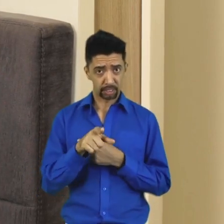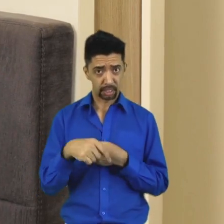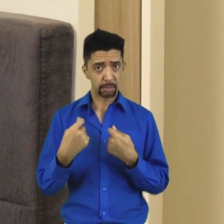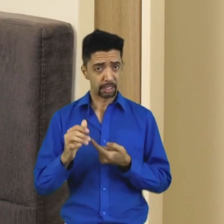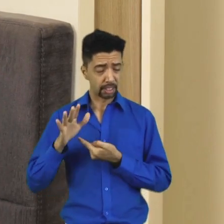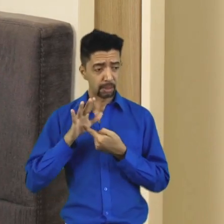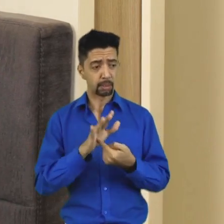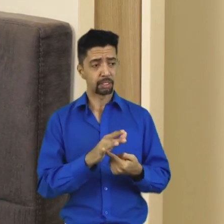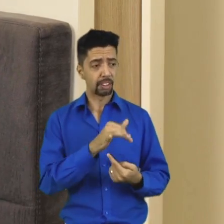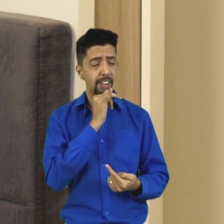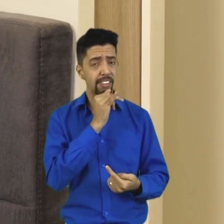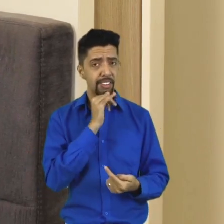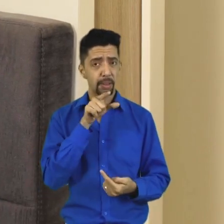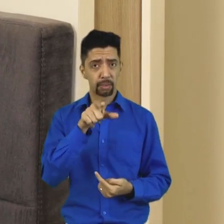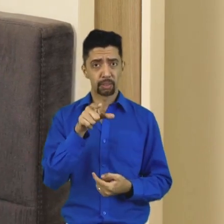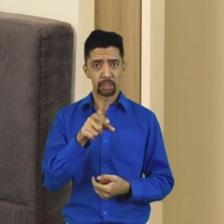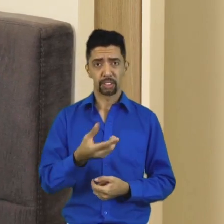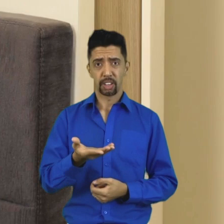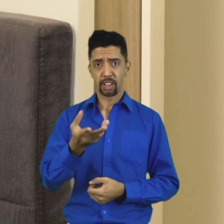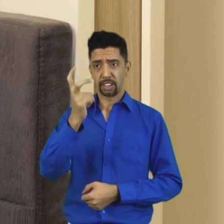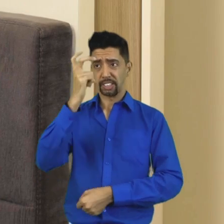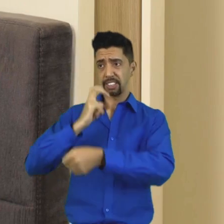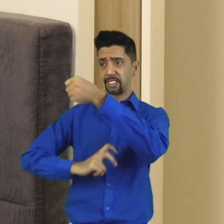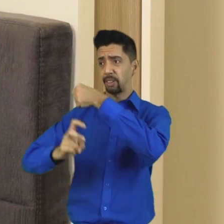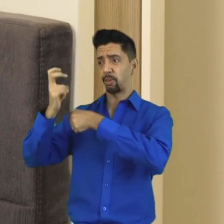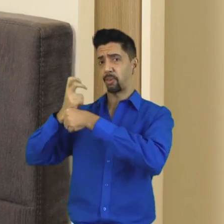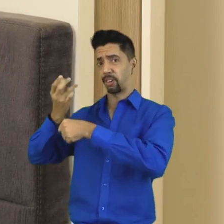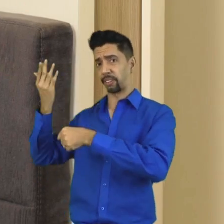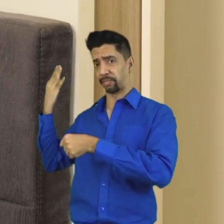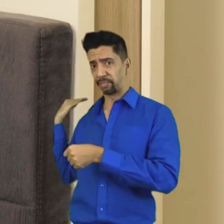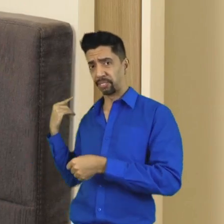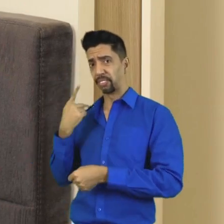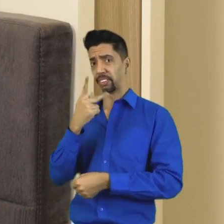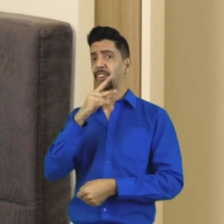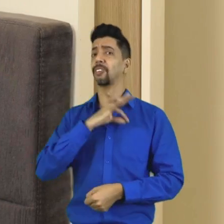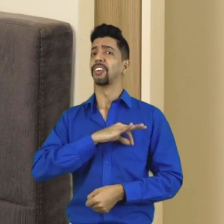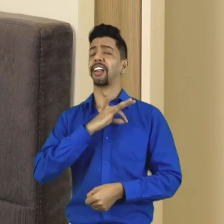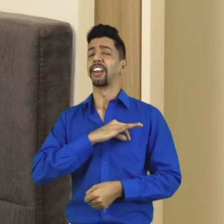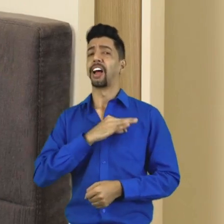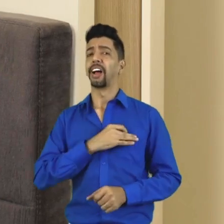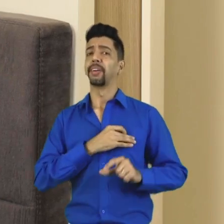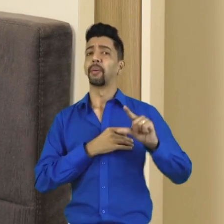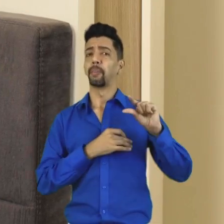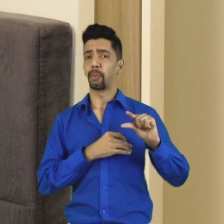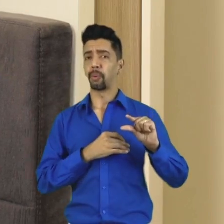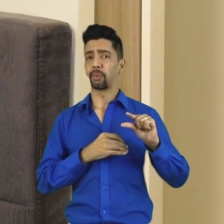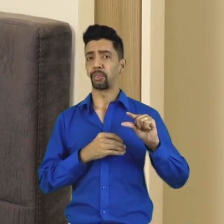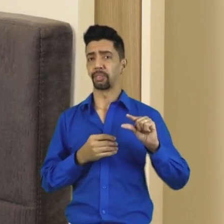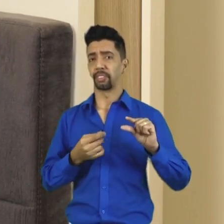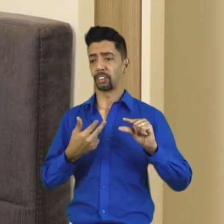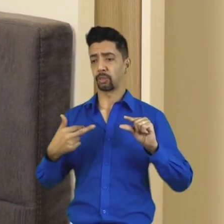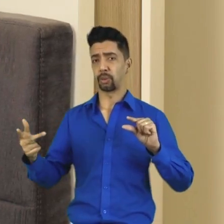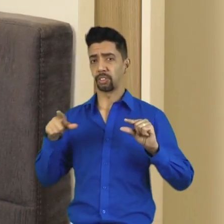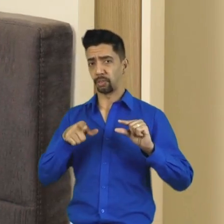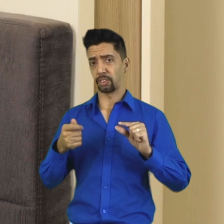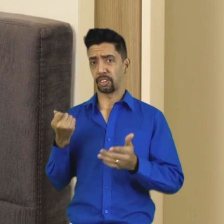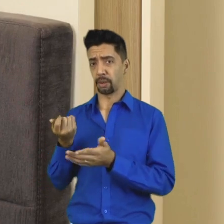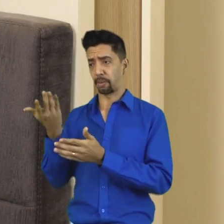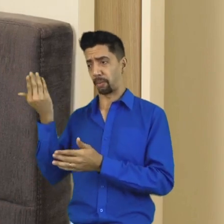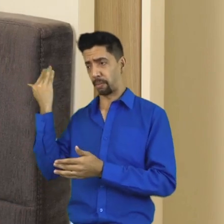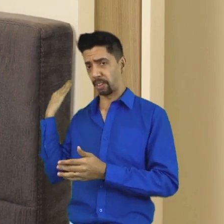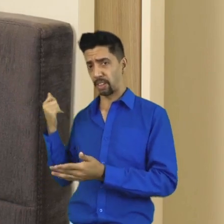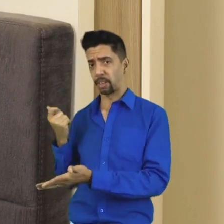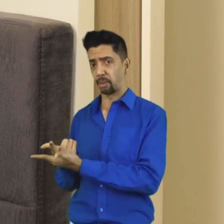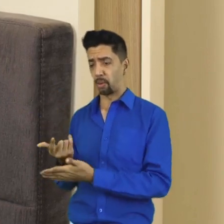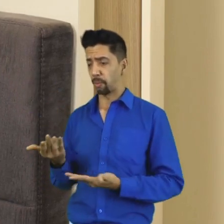precisa mostrar que o que você ganhava há 5 anos não dá para comprar o que você comprava há 5 anos.